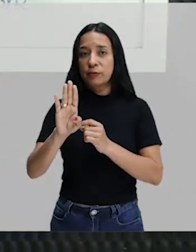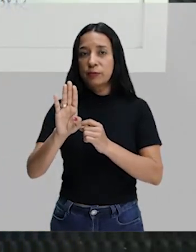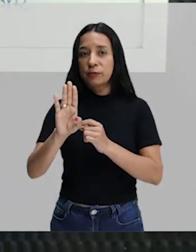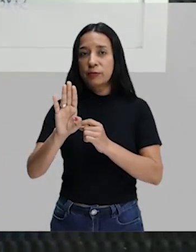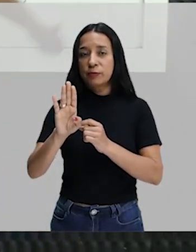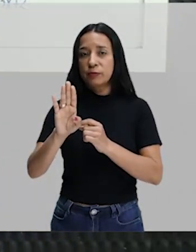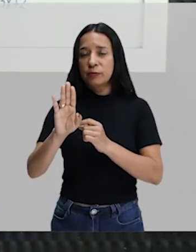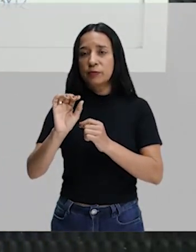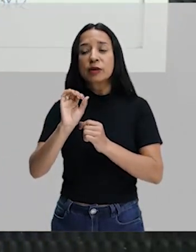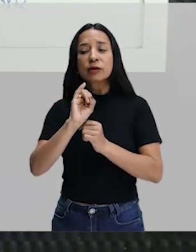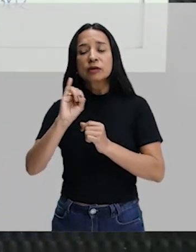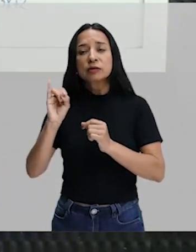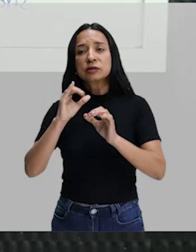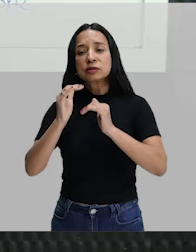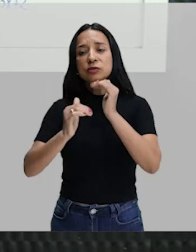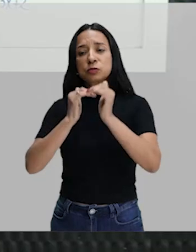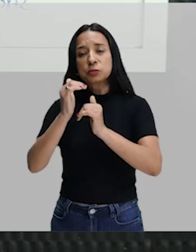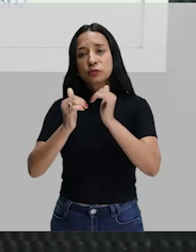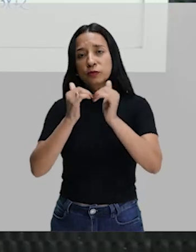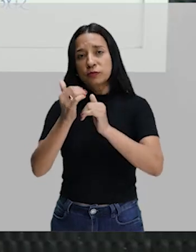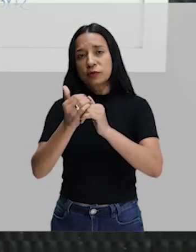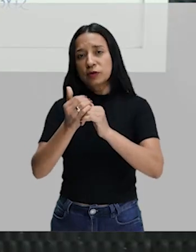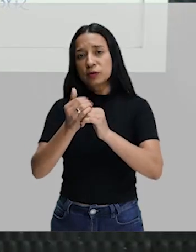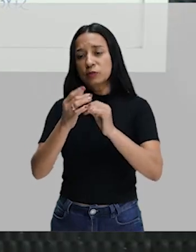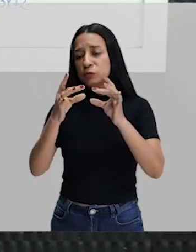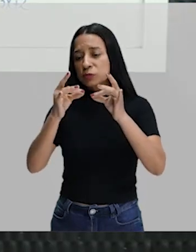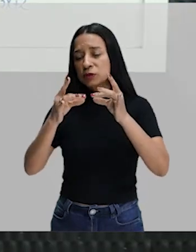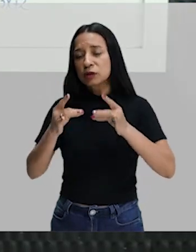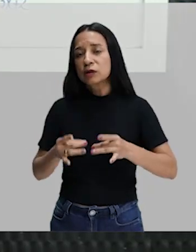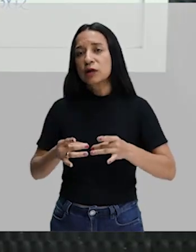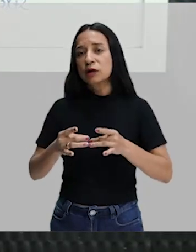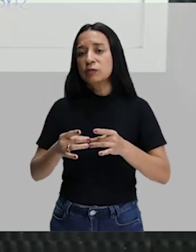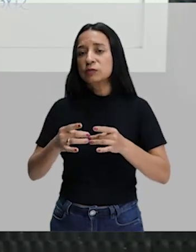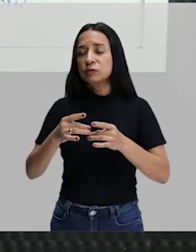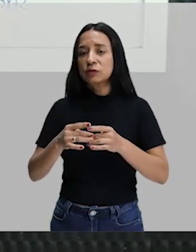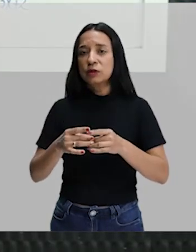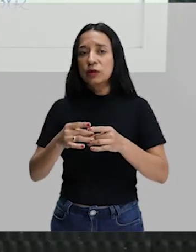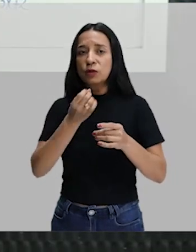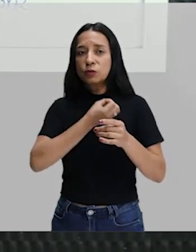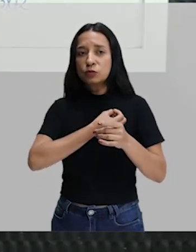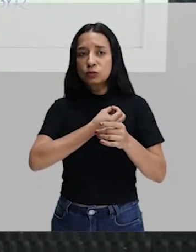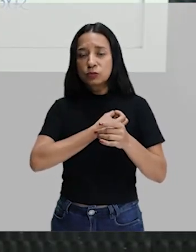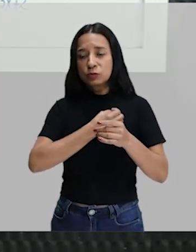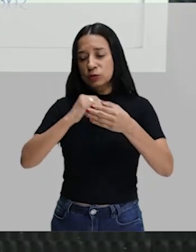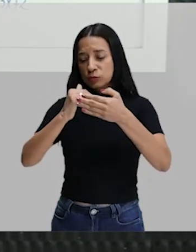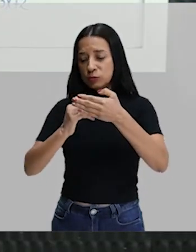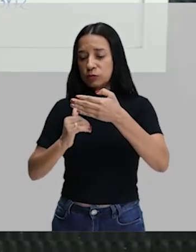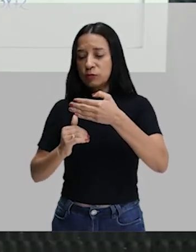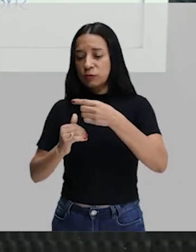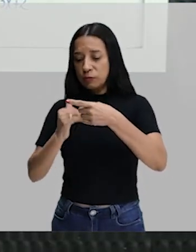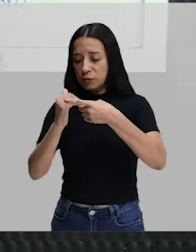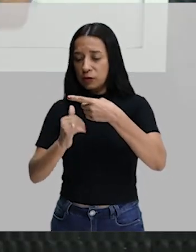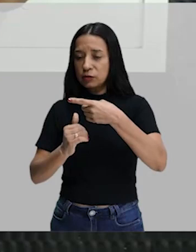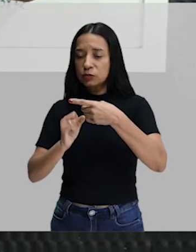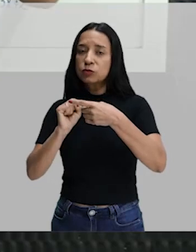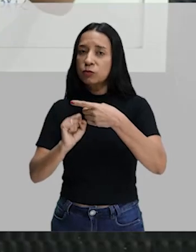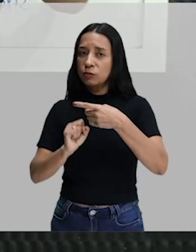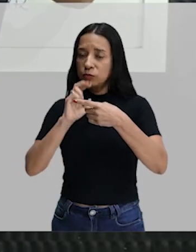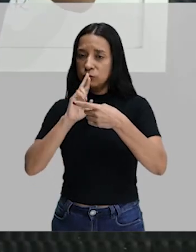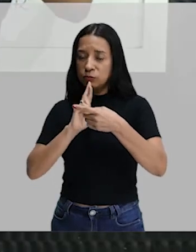nós desenvolvermos esse produto de baixo, ele vai dar esse mesmo resultado aqui, ó. Tá?